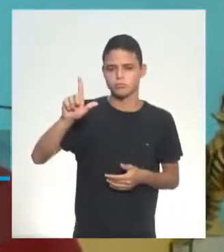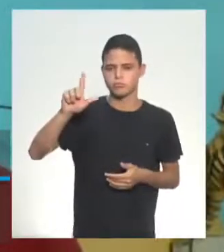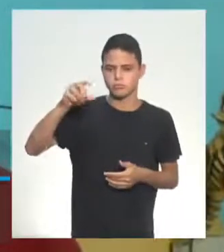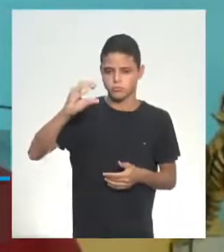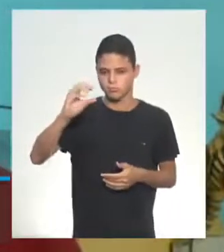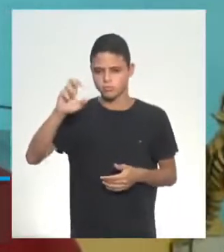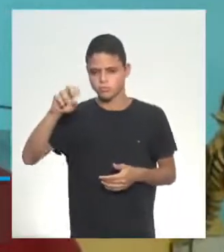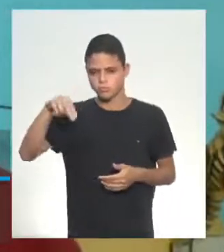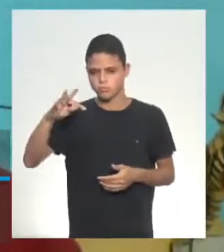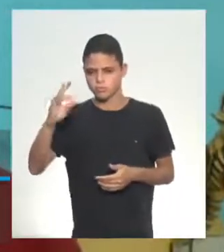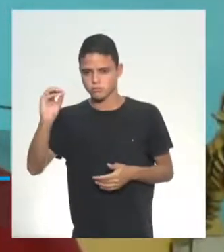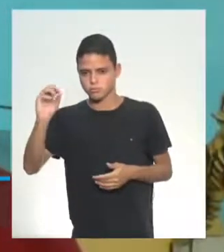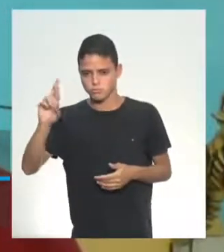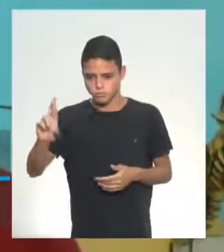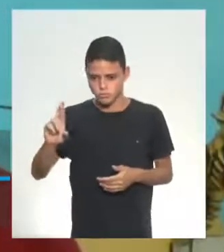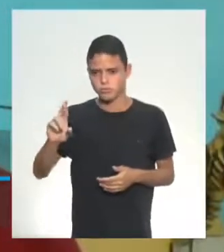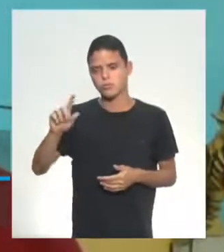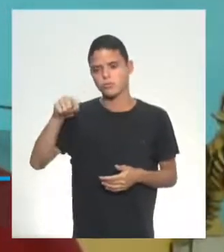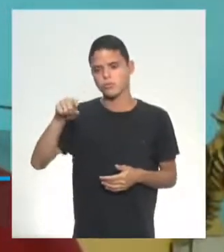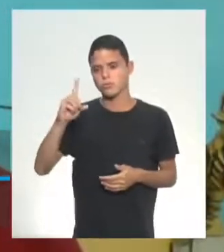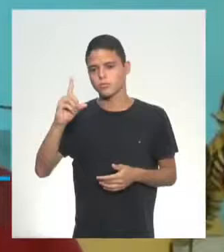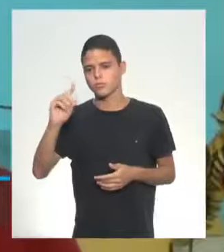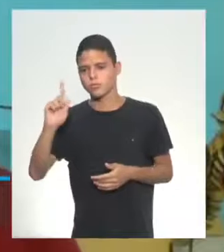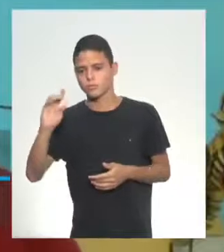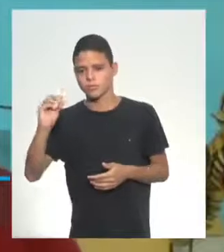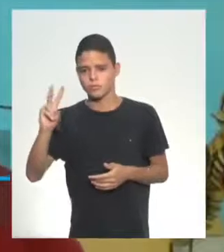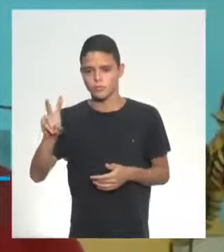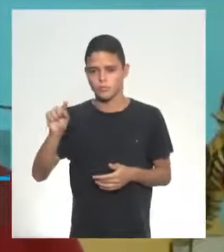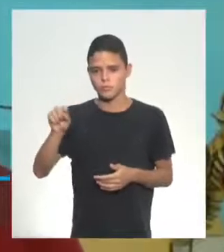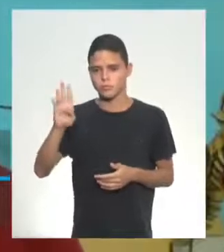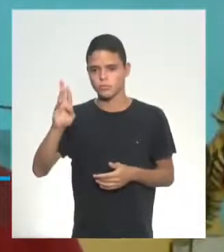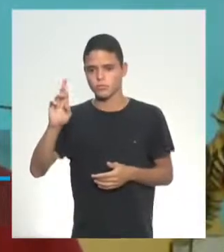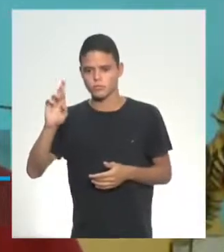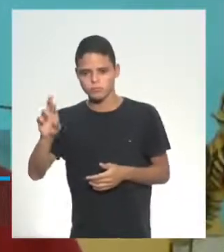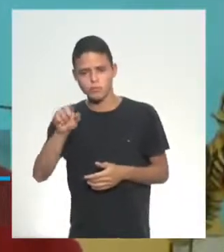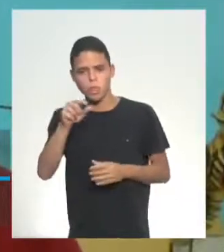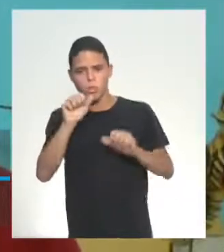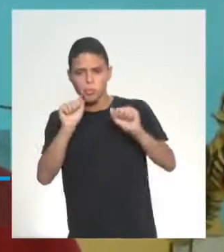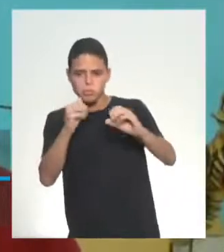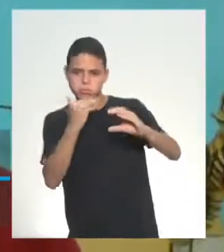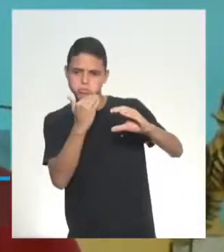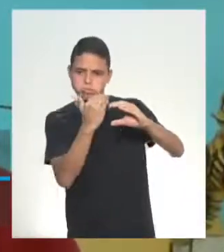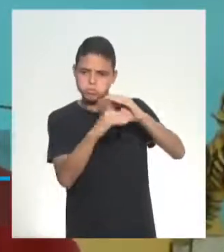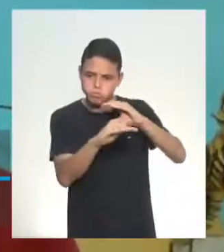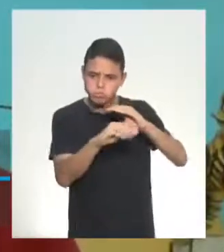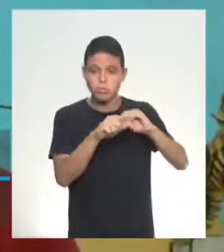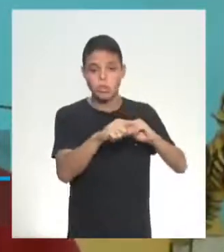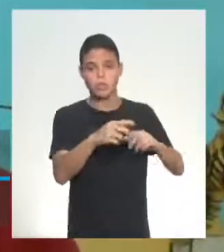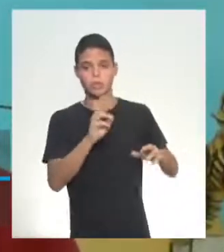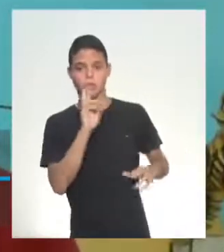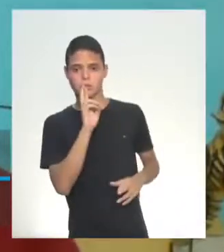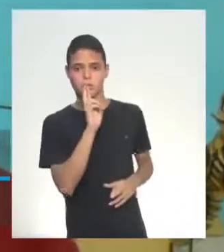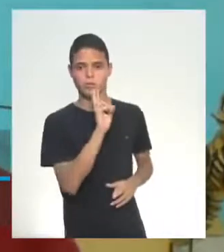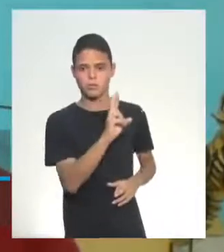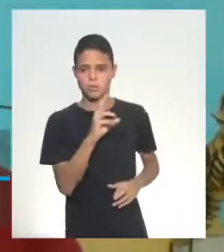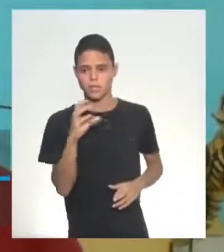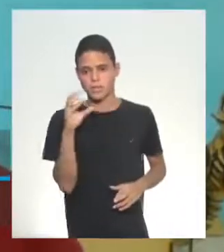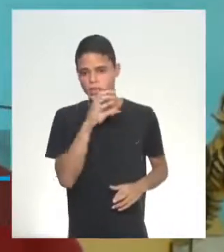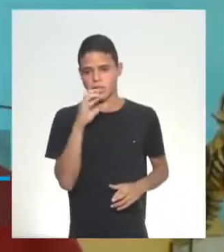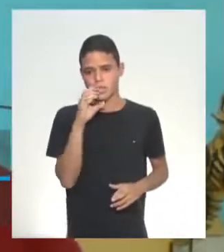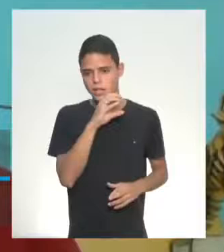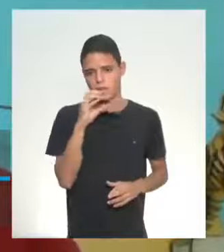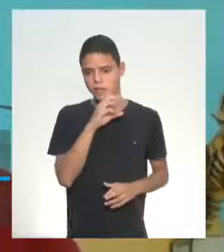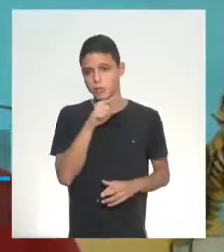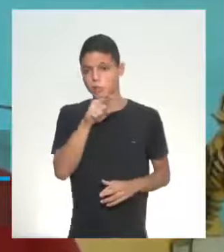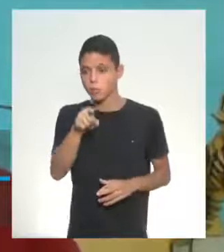centrodenovacal@educacal.sp.gov.br. Você manda o seu e-mail, a gente tem uma equipe aqui pronta para responder o seu e-mail o mais rápido possível, tirar suas dúvidas e,